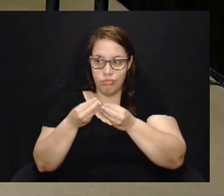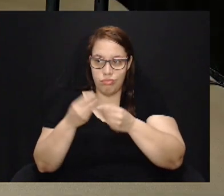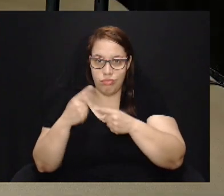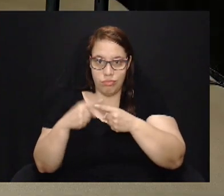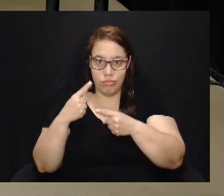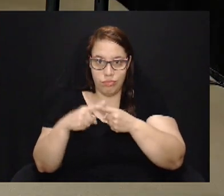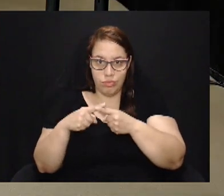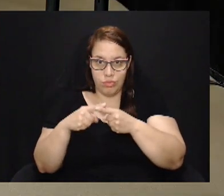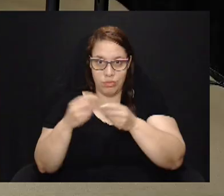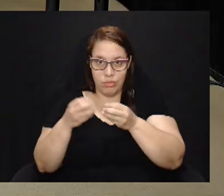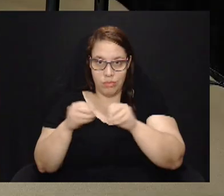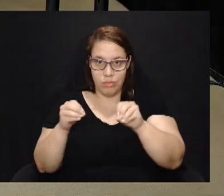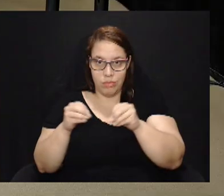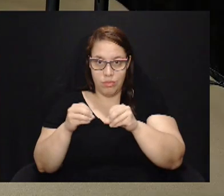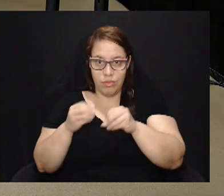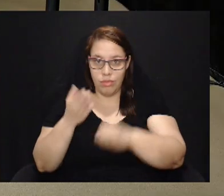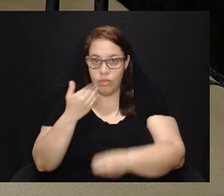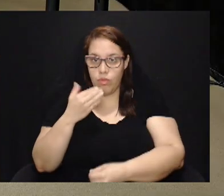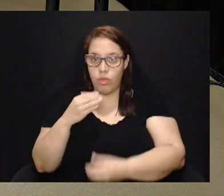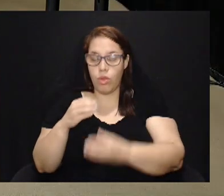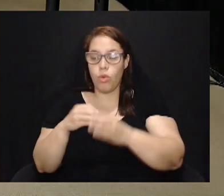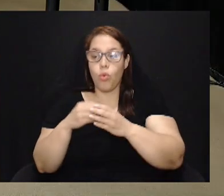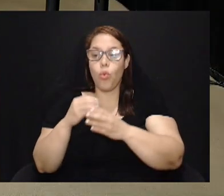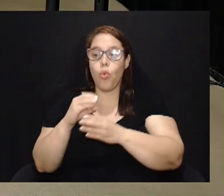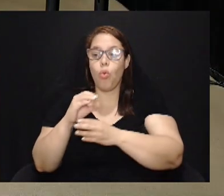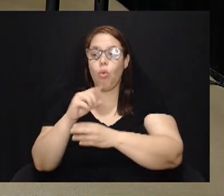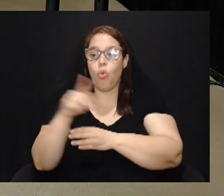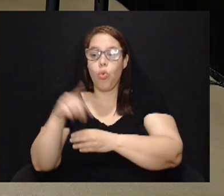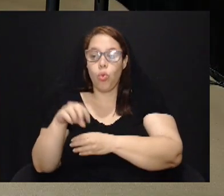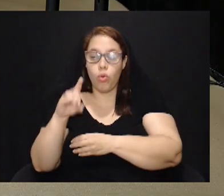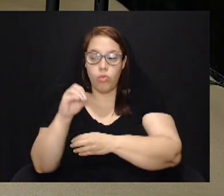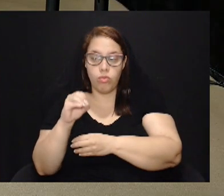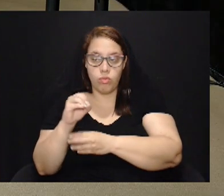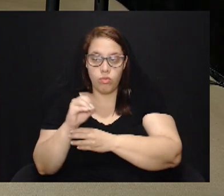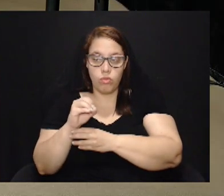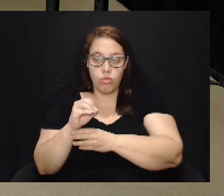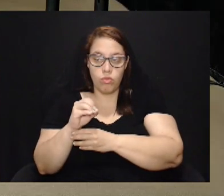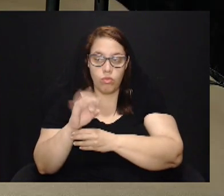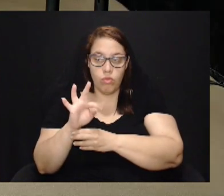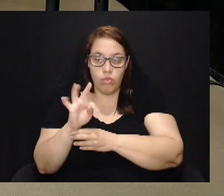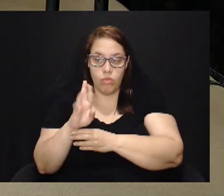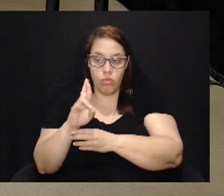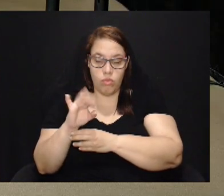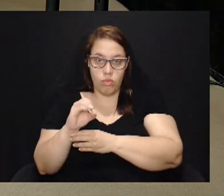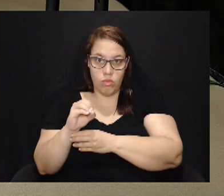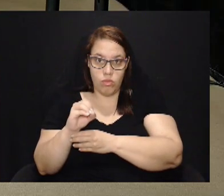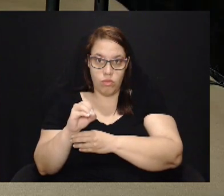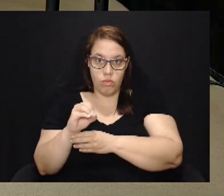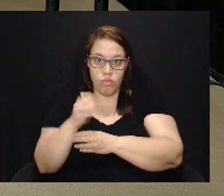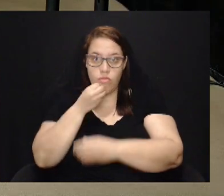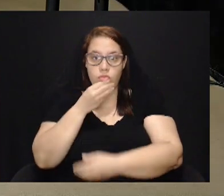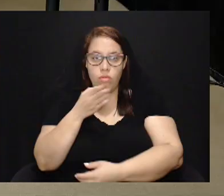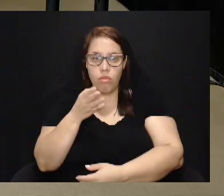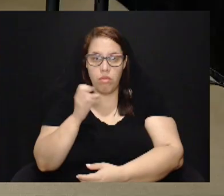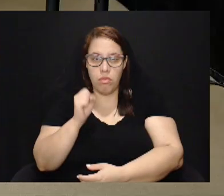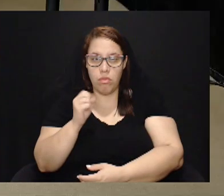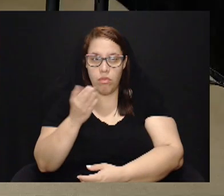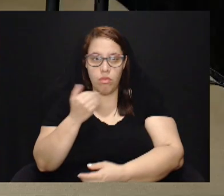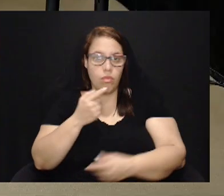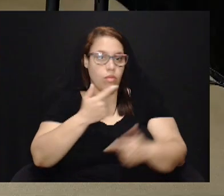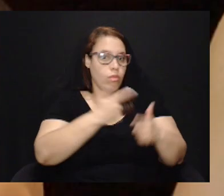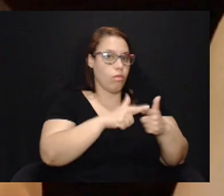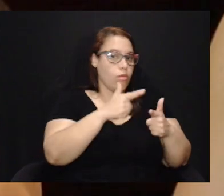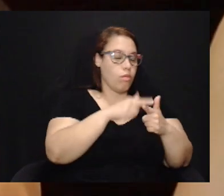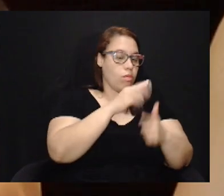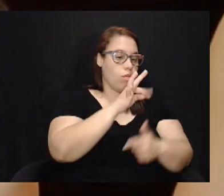fala, eu não aguento mais comer ovo cozido. E aí, como é que a gente faz? O ovo frito, ele faz bem, a gente pode comer? O problema do ovo frito é o